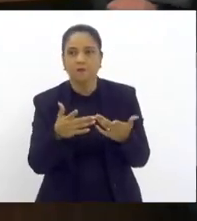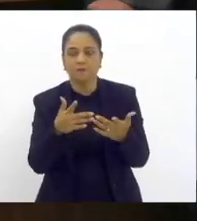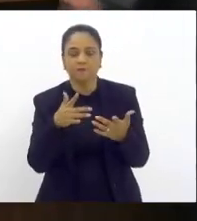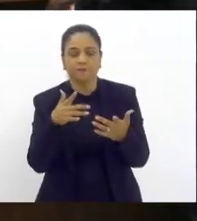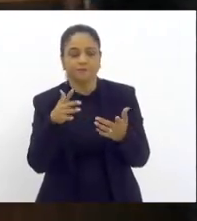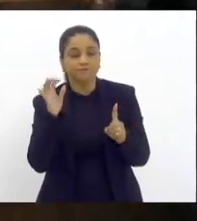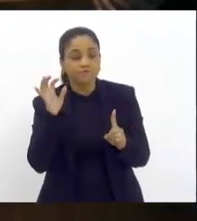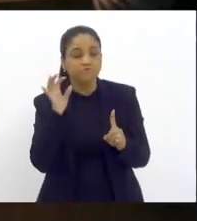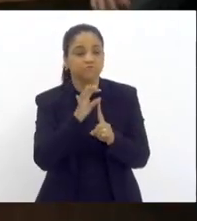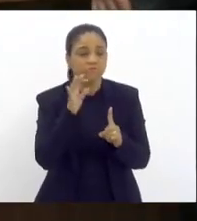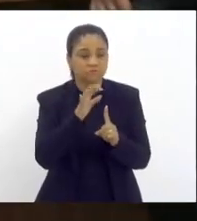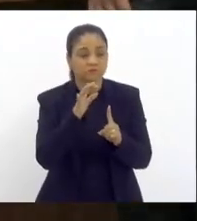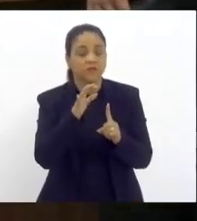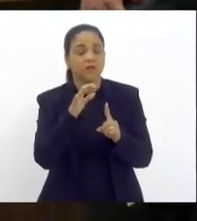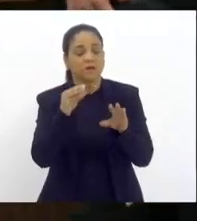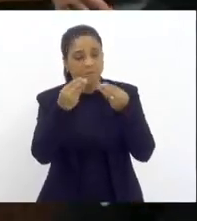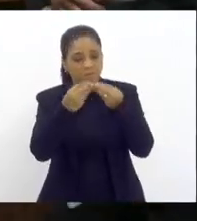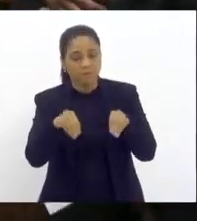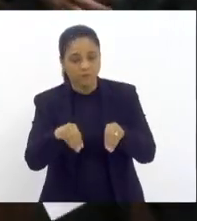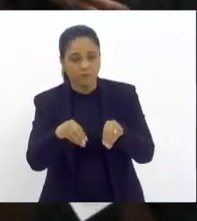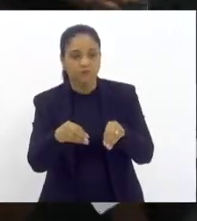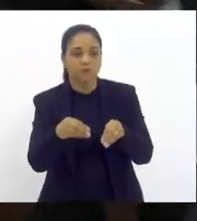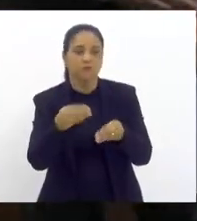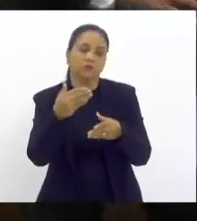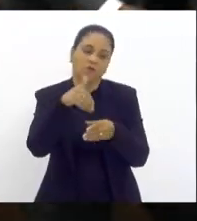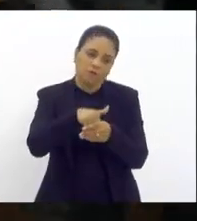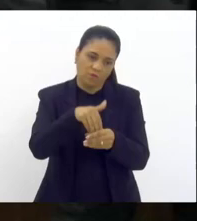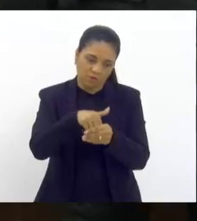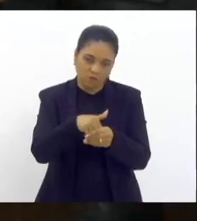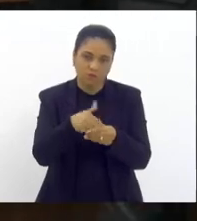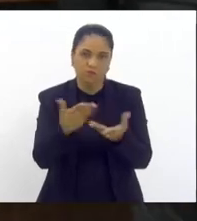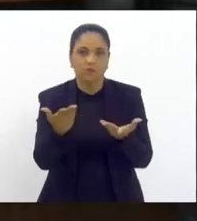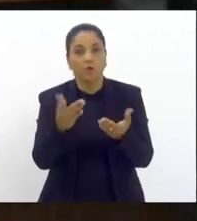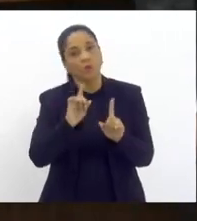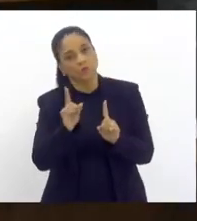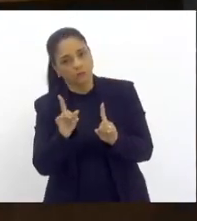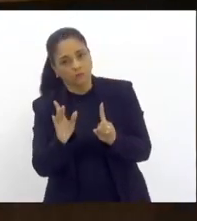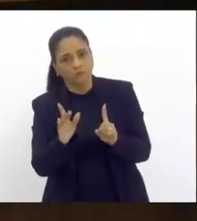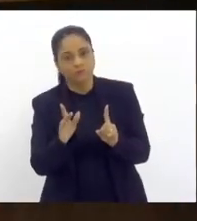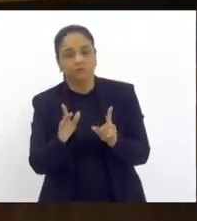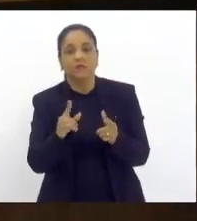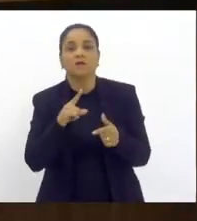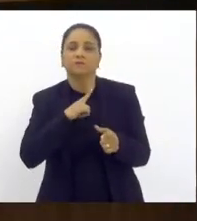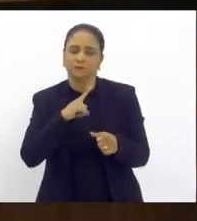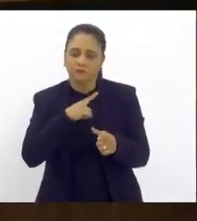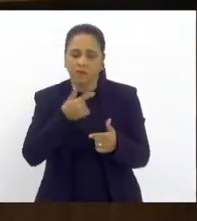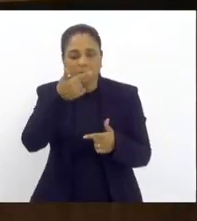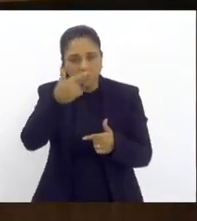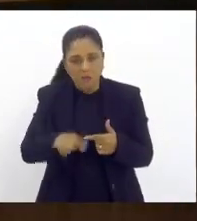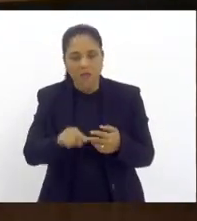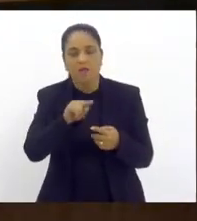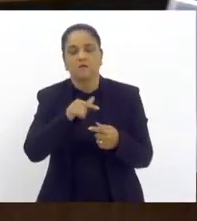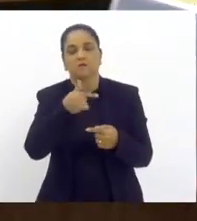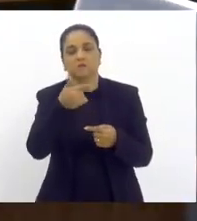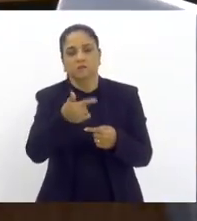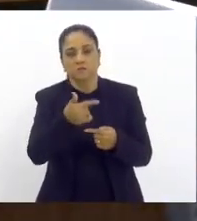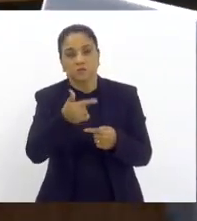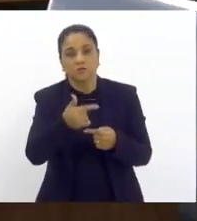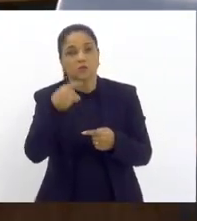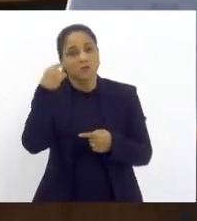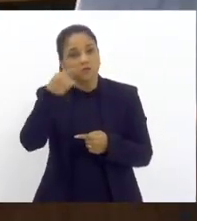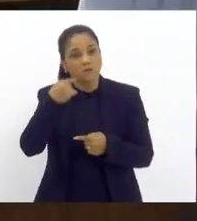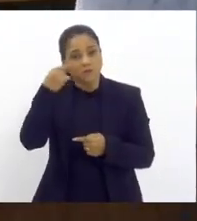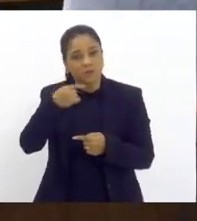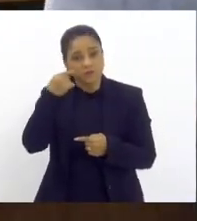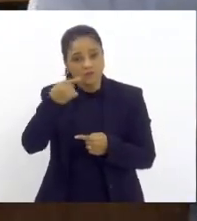num voto pela prejudicabilidade ou não. Então, também tem um outro fenômeno acontecendo na casa, que deputados têm